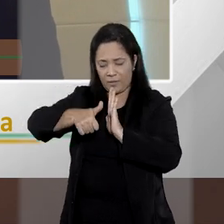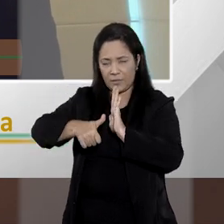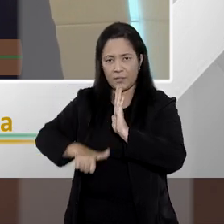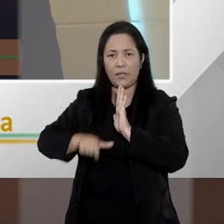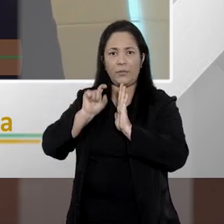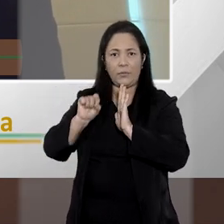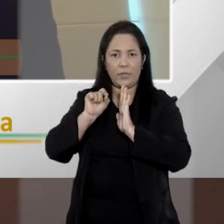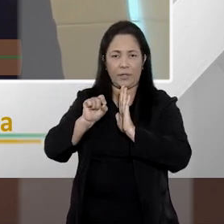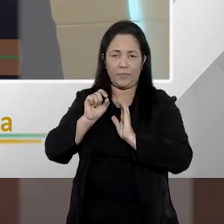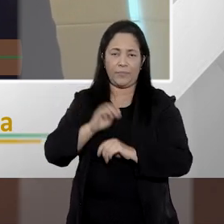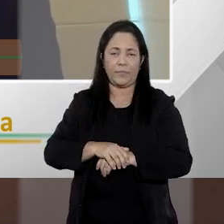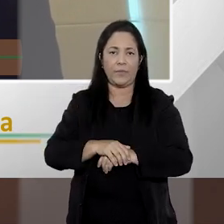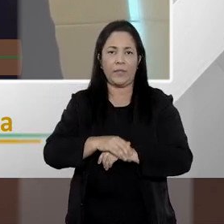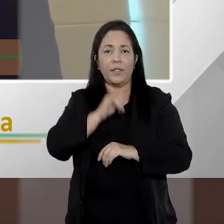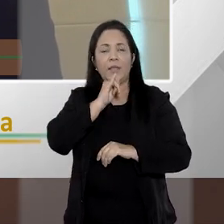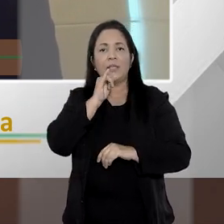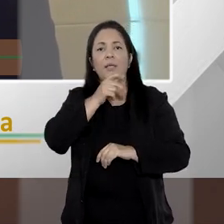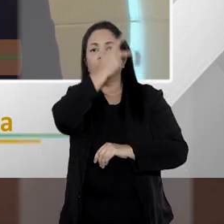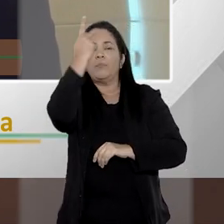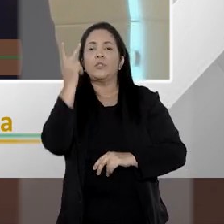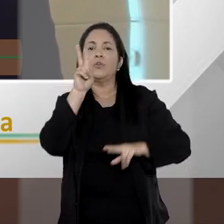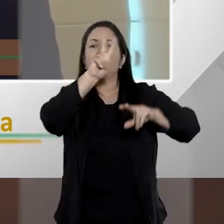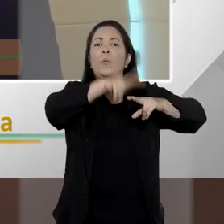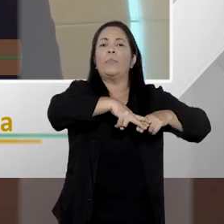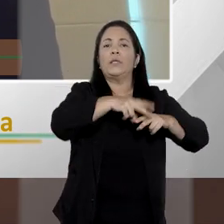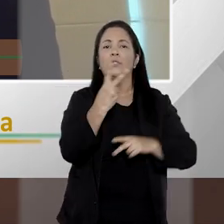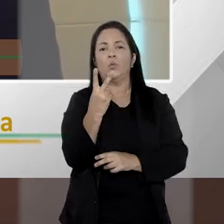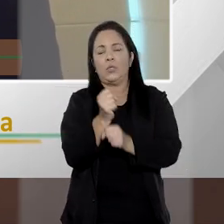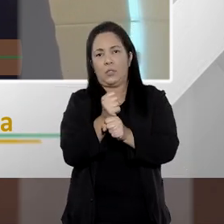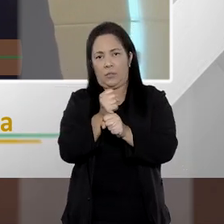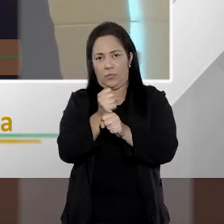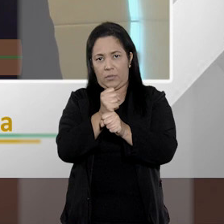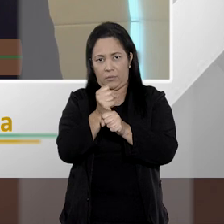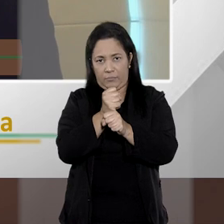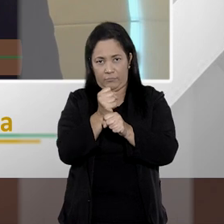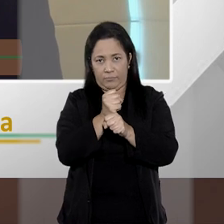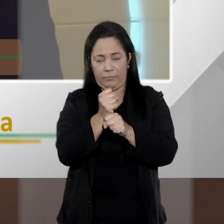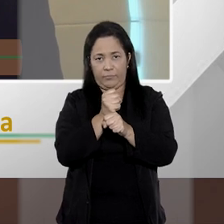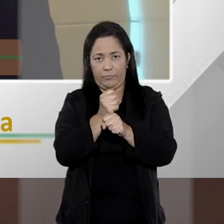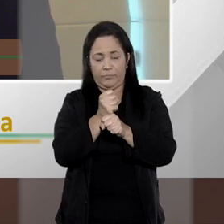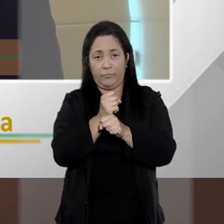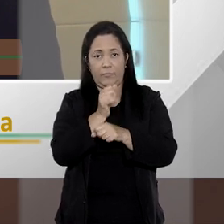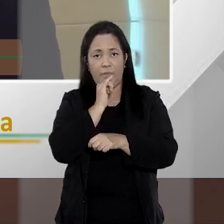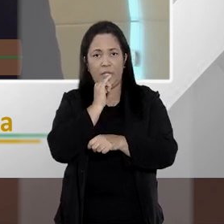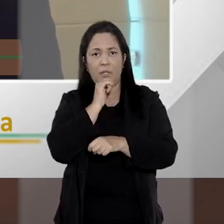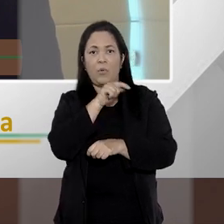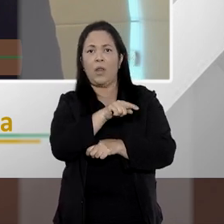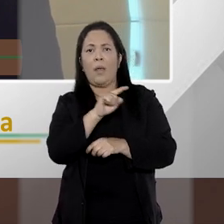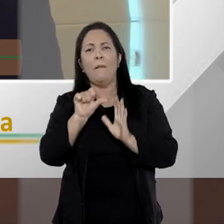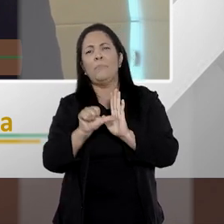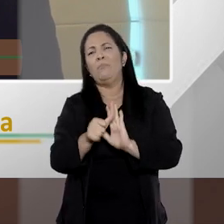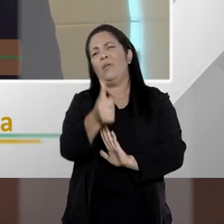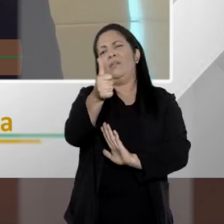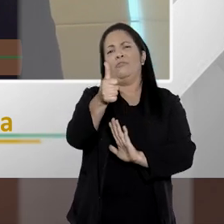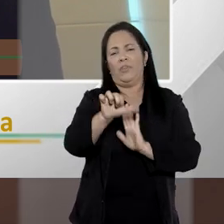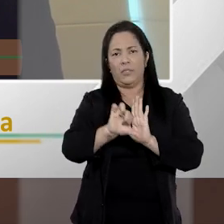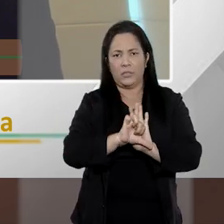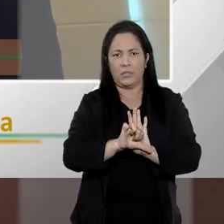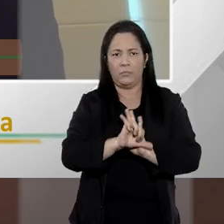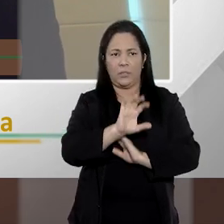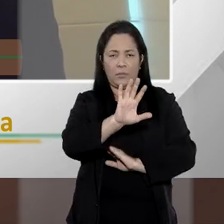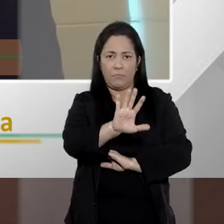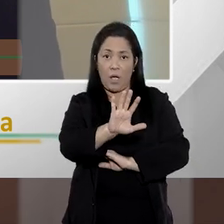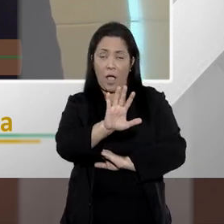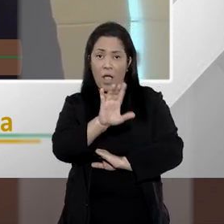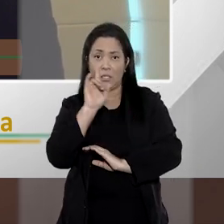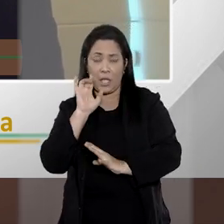aspecto. Nesse nosso exemplo, o indivíduo ficou preso durante 2 anos, certo? Certo. Era primário, por exemplo. Só que